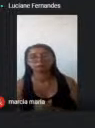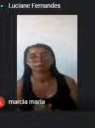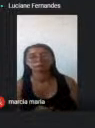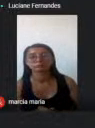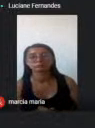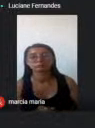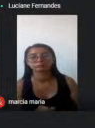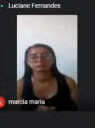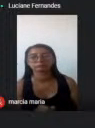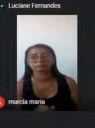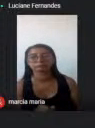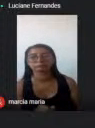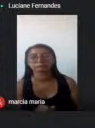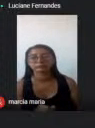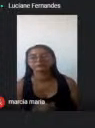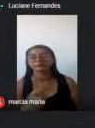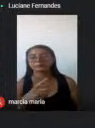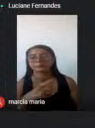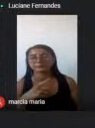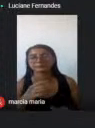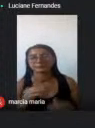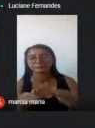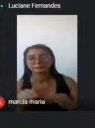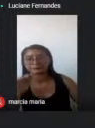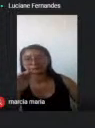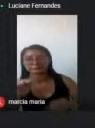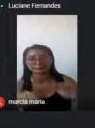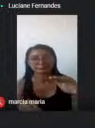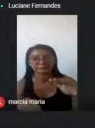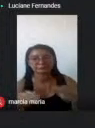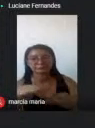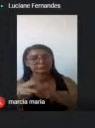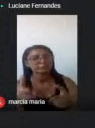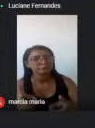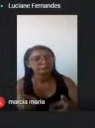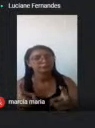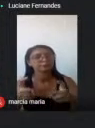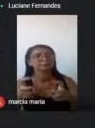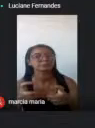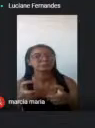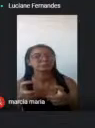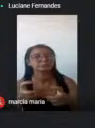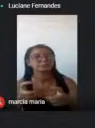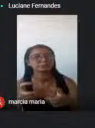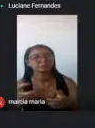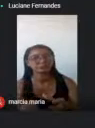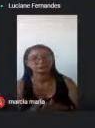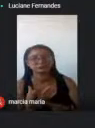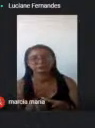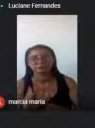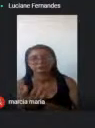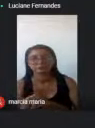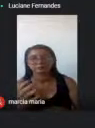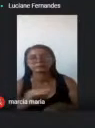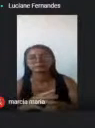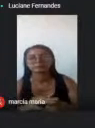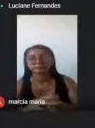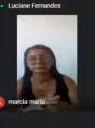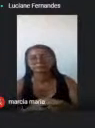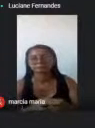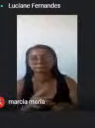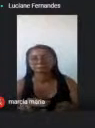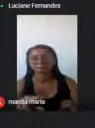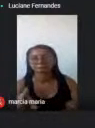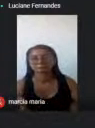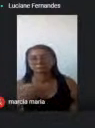muito discrepante a diferença, né? É muito discrepante o número de casos. Então, assim, a faixa etária masculina com